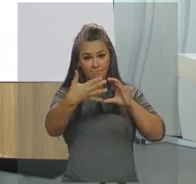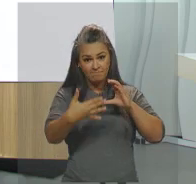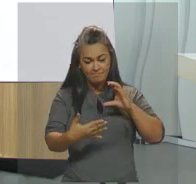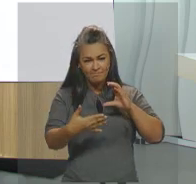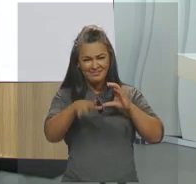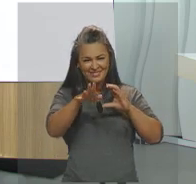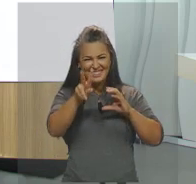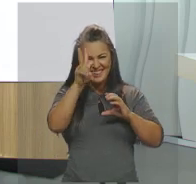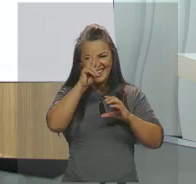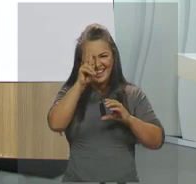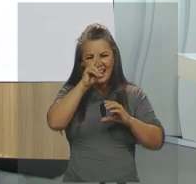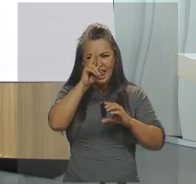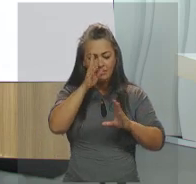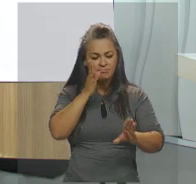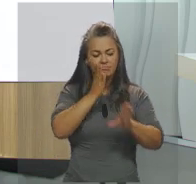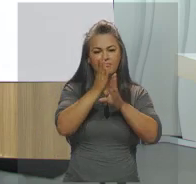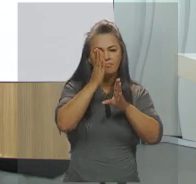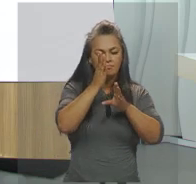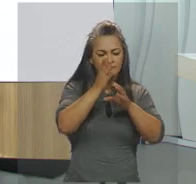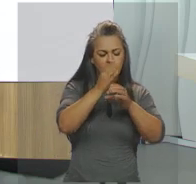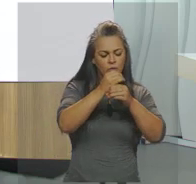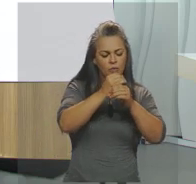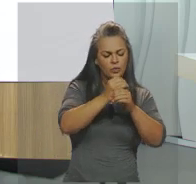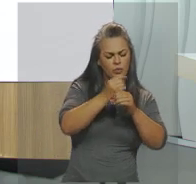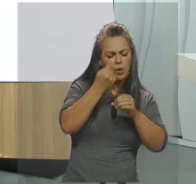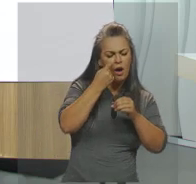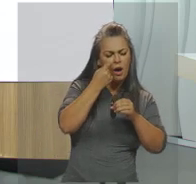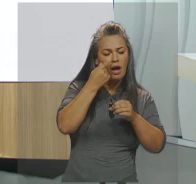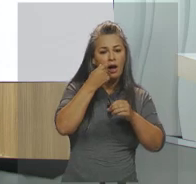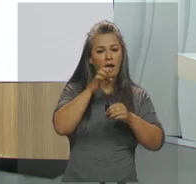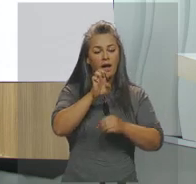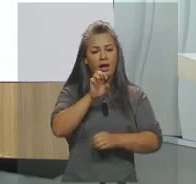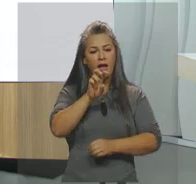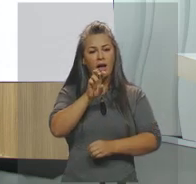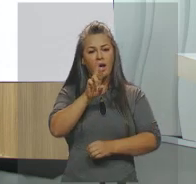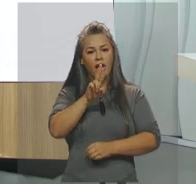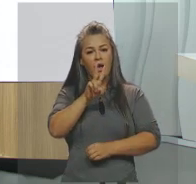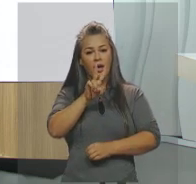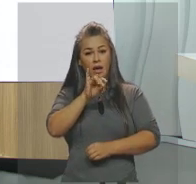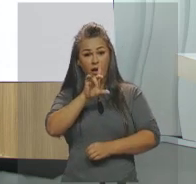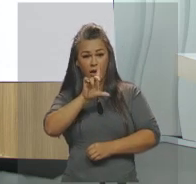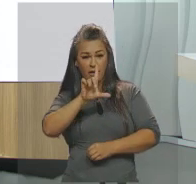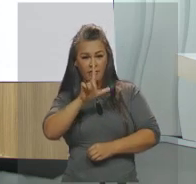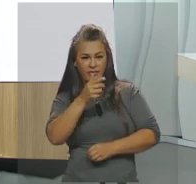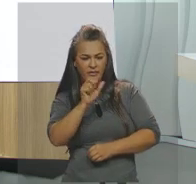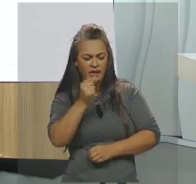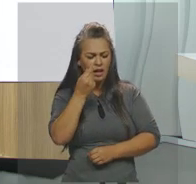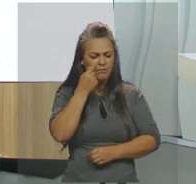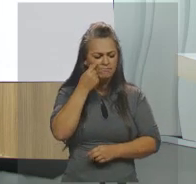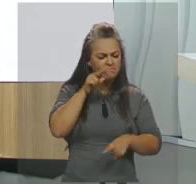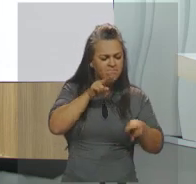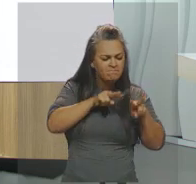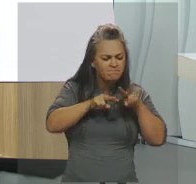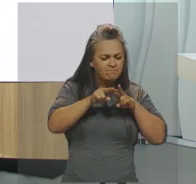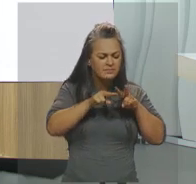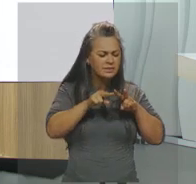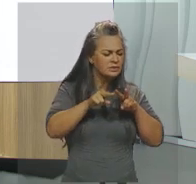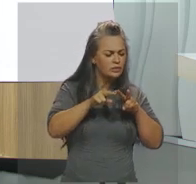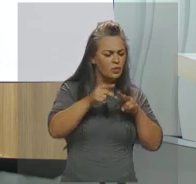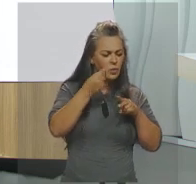ervilha? Na primeira lei, ele observou ou a cor, ou a textura, ou a cor da flor, a textura da